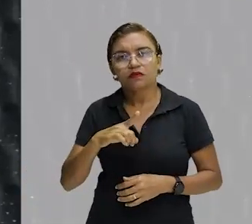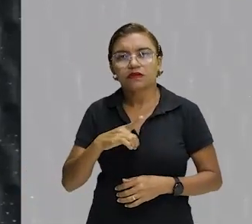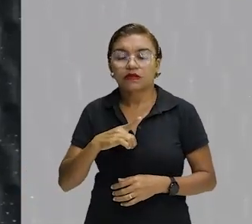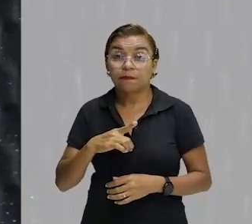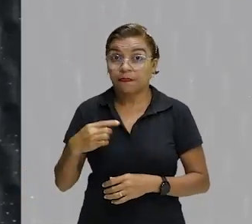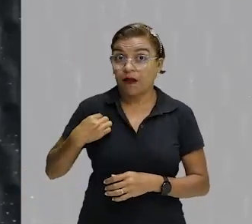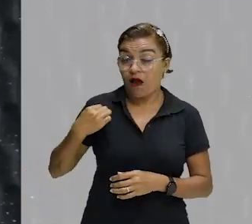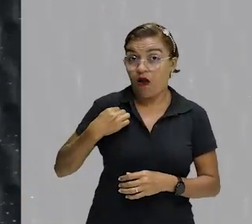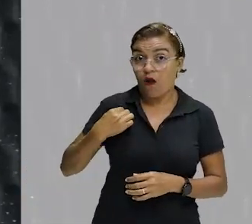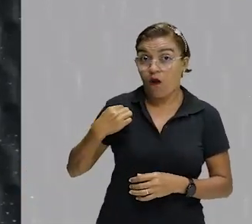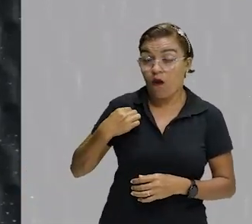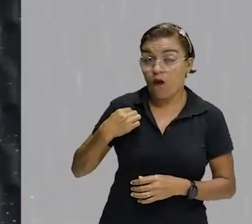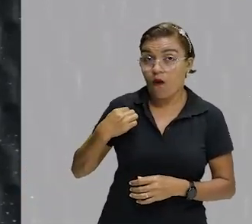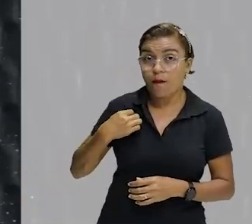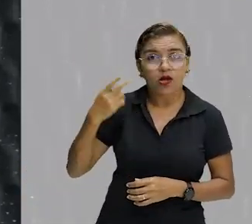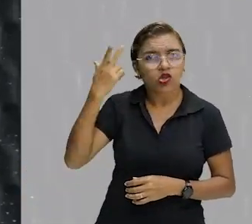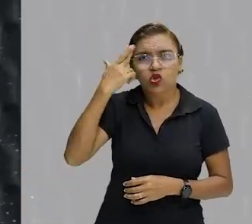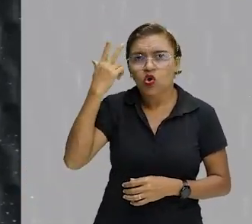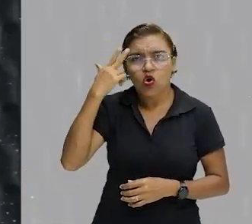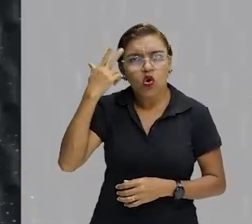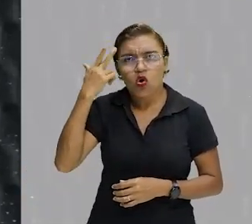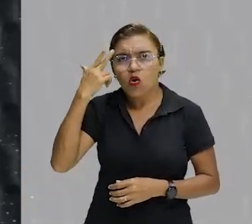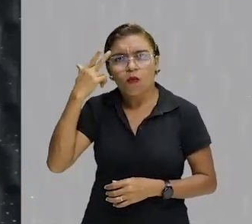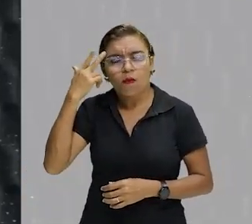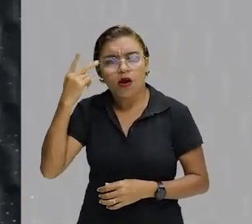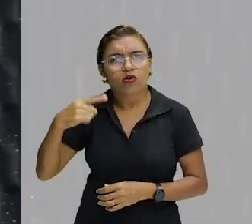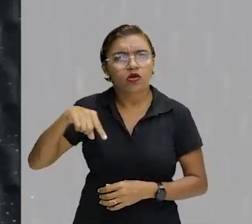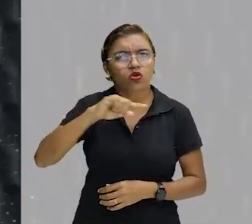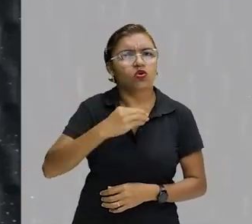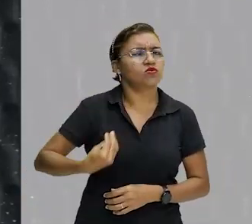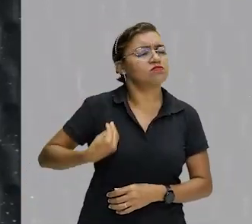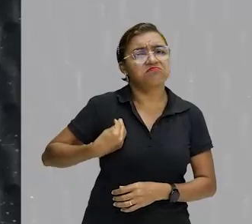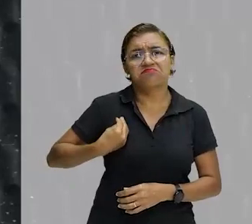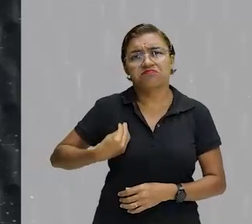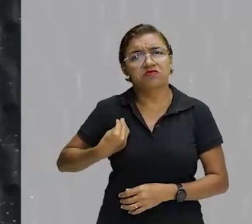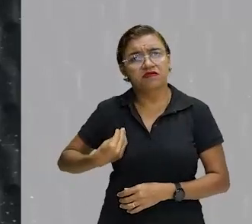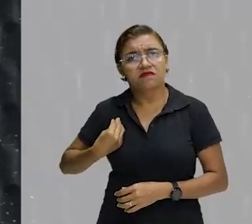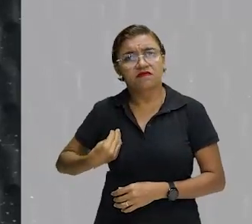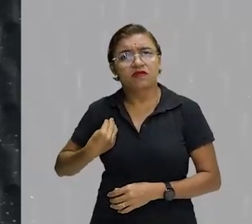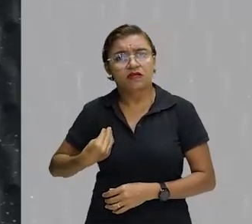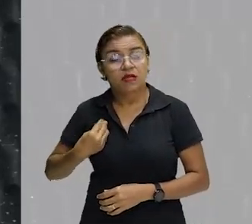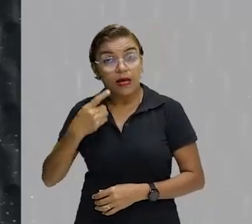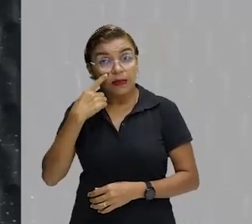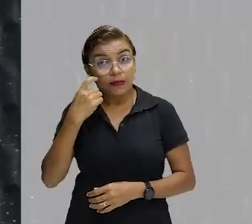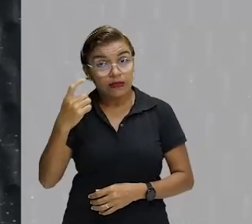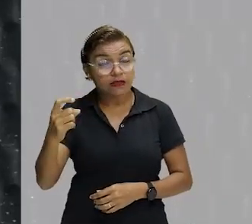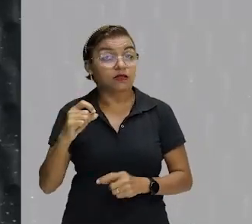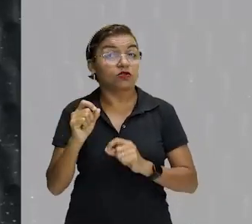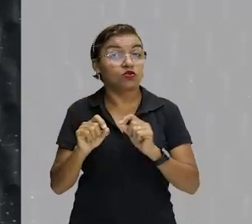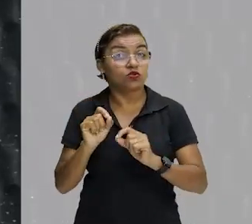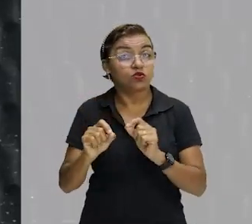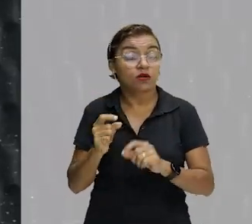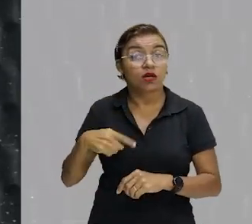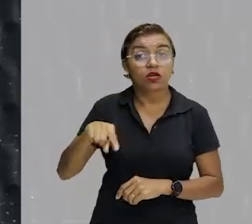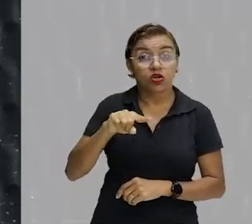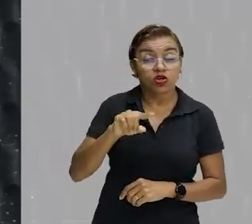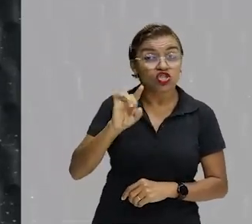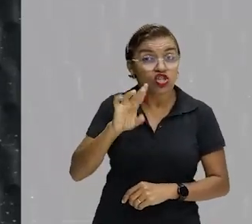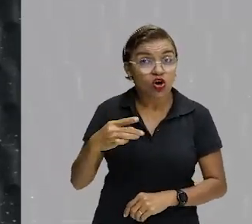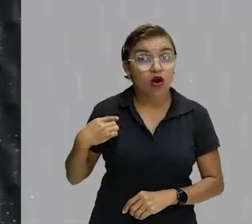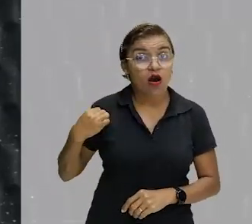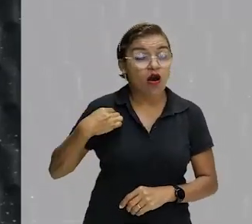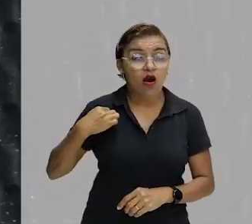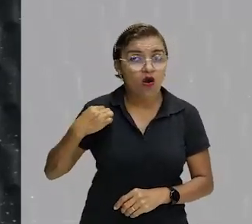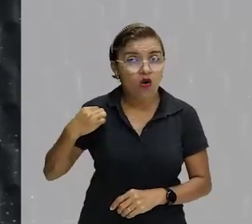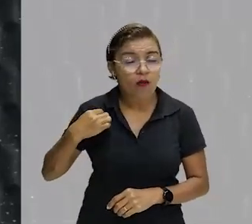As roupas são naturalmente a composição que a gente faz no cotidiano. Interessante sobre isso, que não acontece também só nas roupas. Vá num